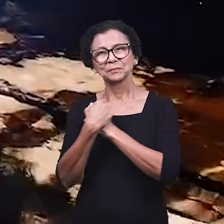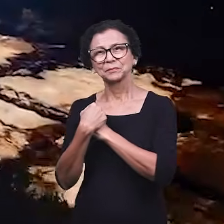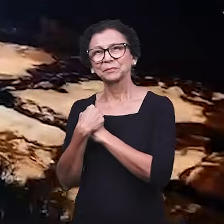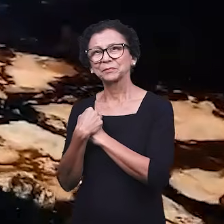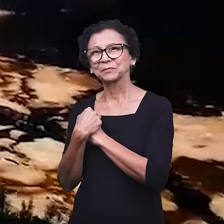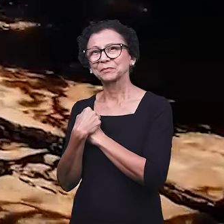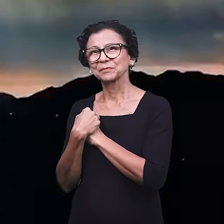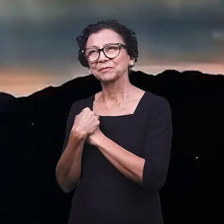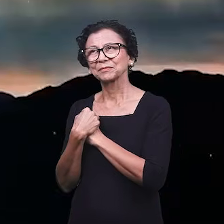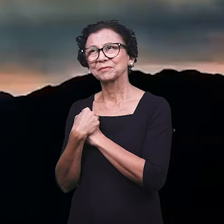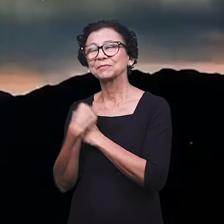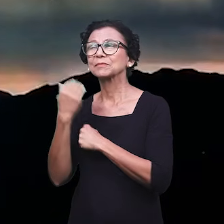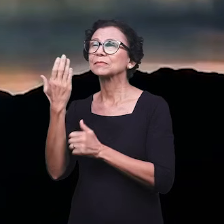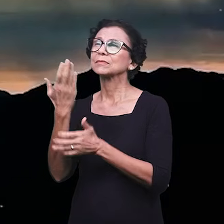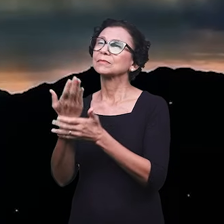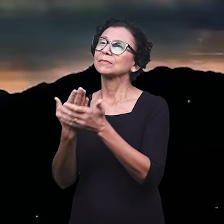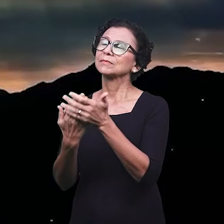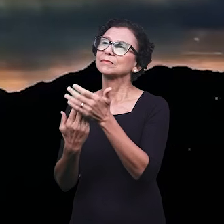escondes e tua